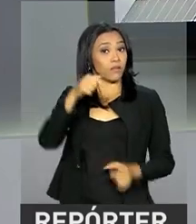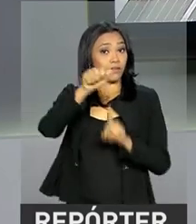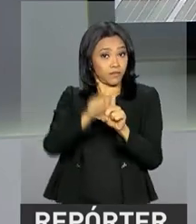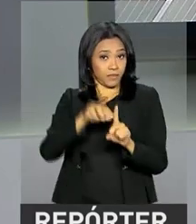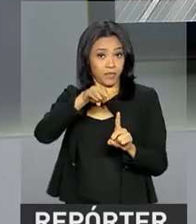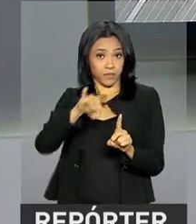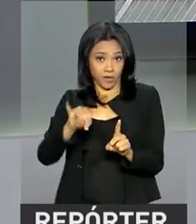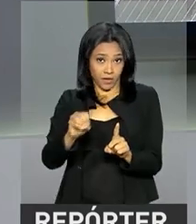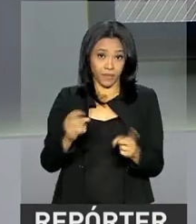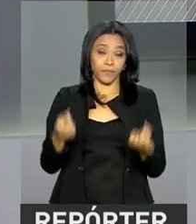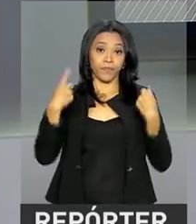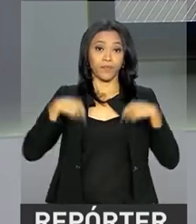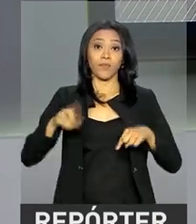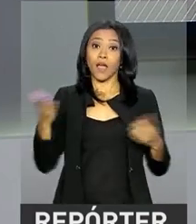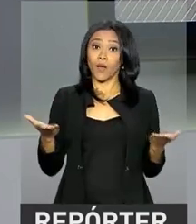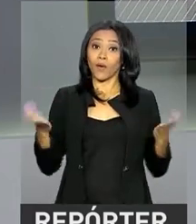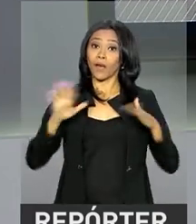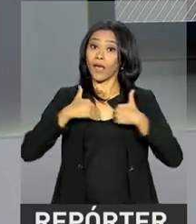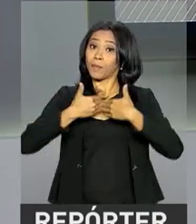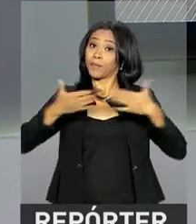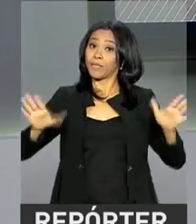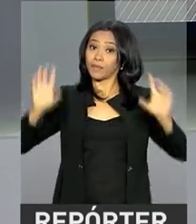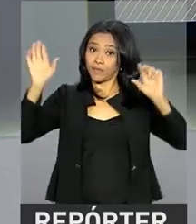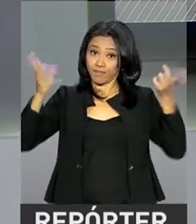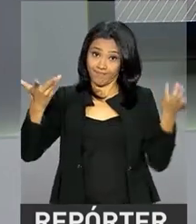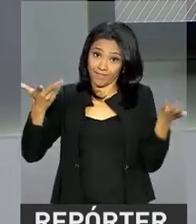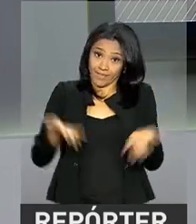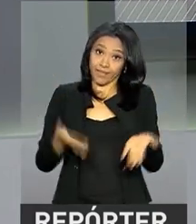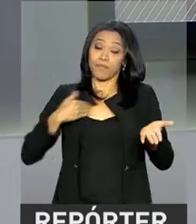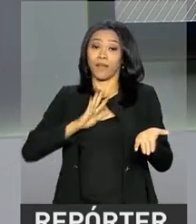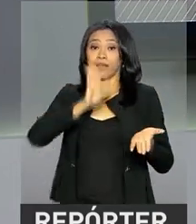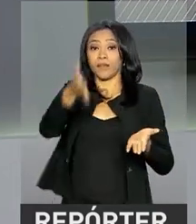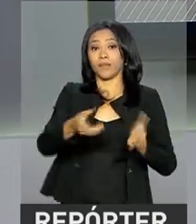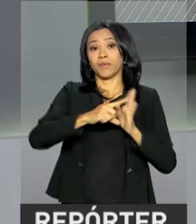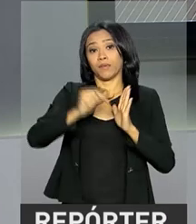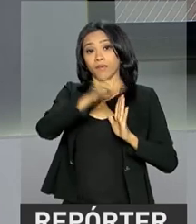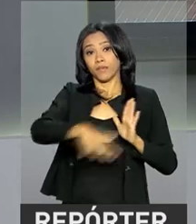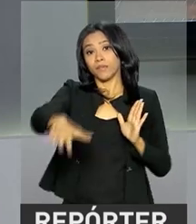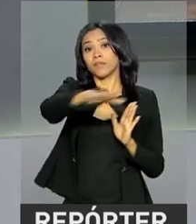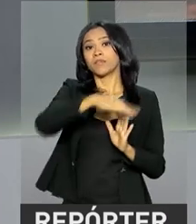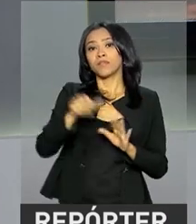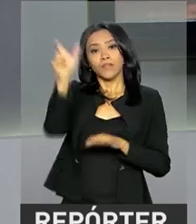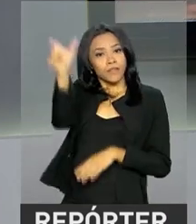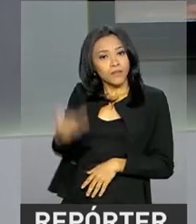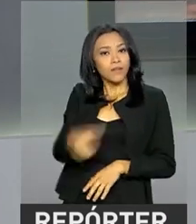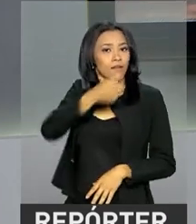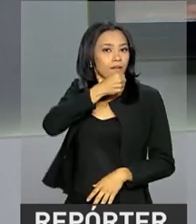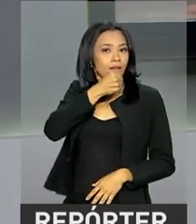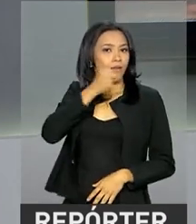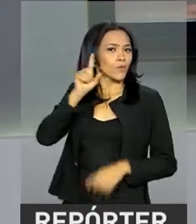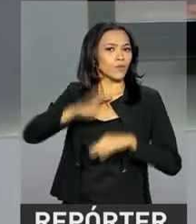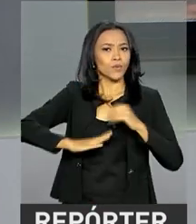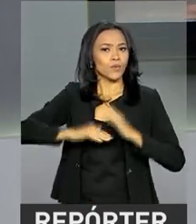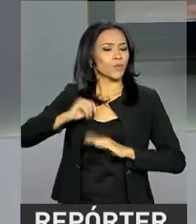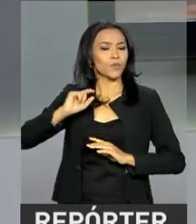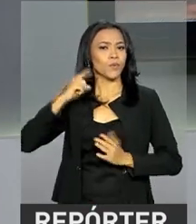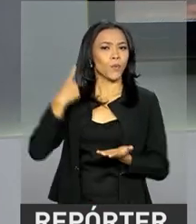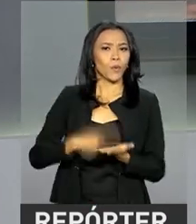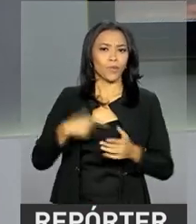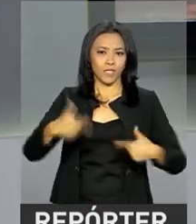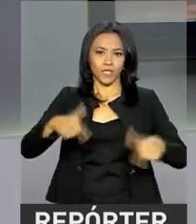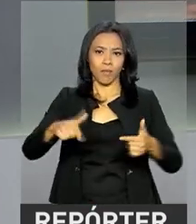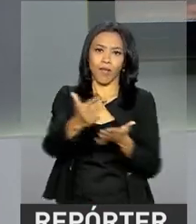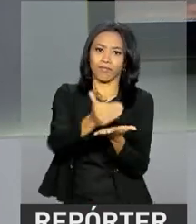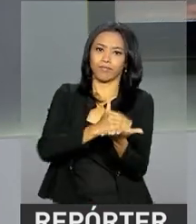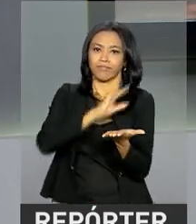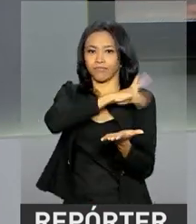7 de maio. E nós abrimos essa edição indo direto ao Palácio do Planalto conversar com o repórter Ney Pereira sobre a agenda do presidente Michel